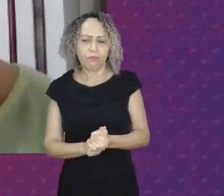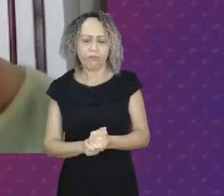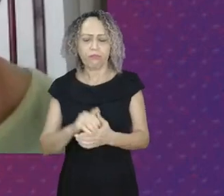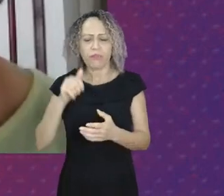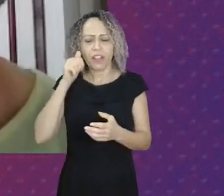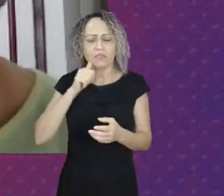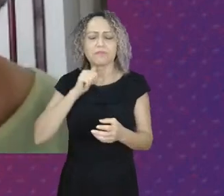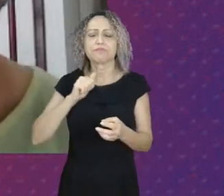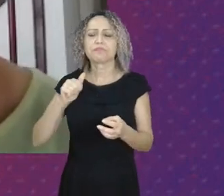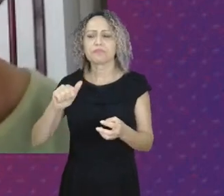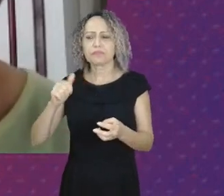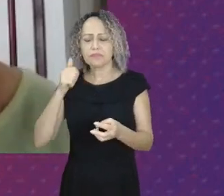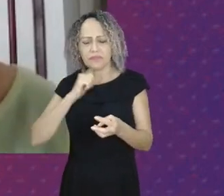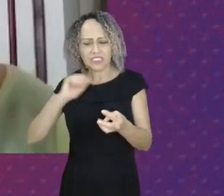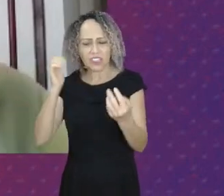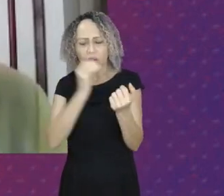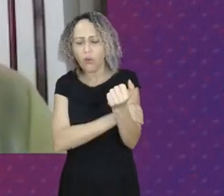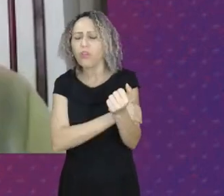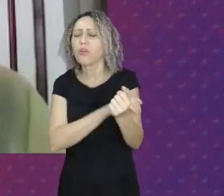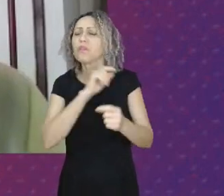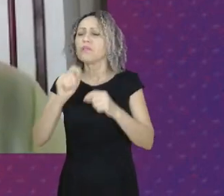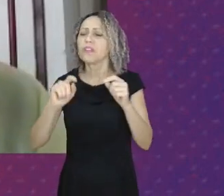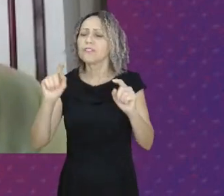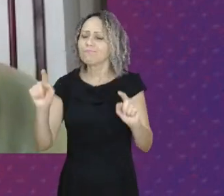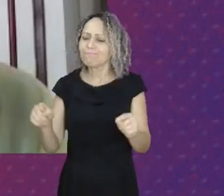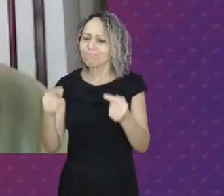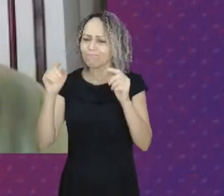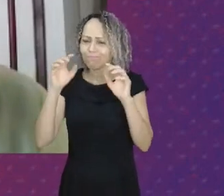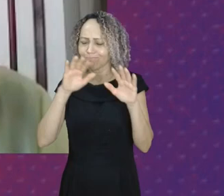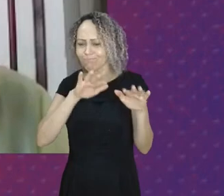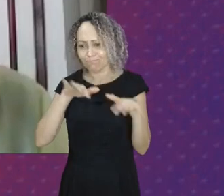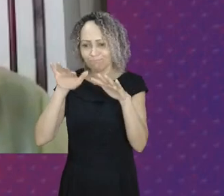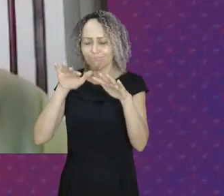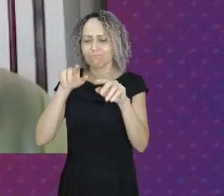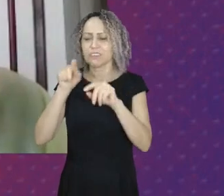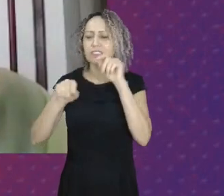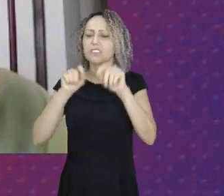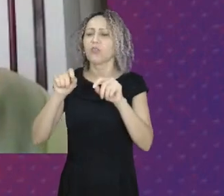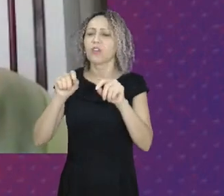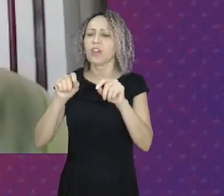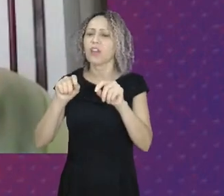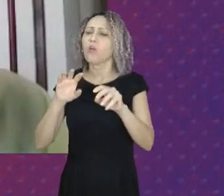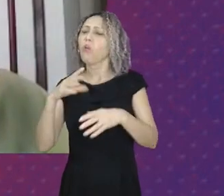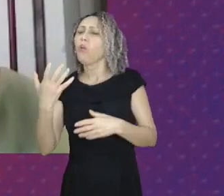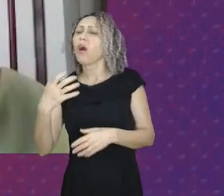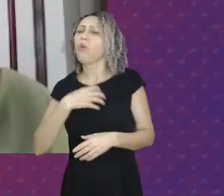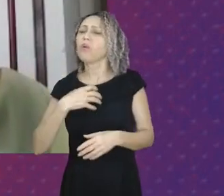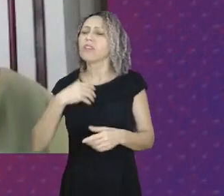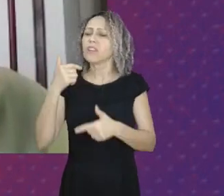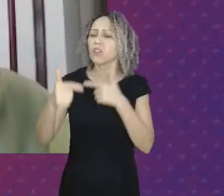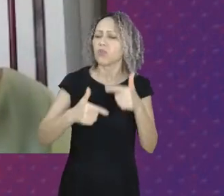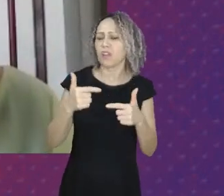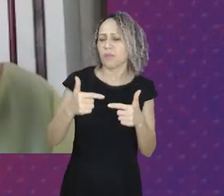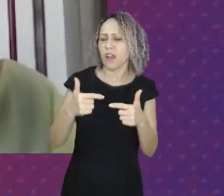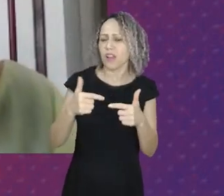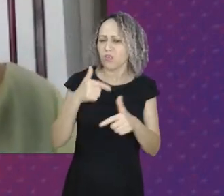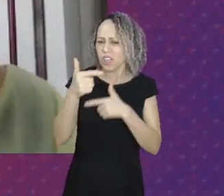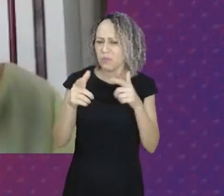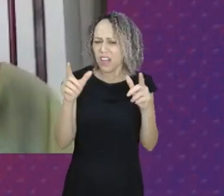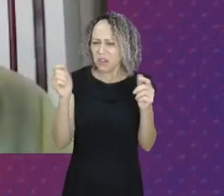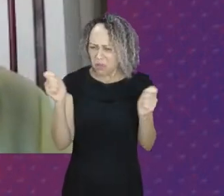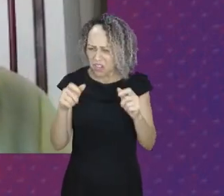questões, chamando atenção também para a ampliação do sentido do trabalho. O trabalho não pode ser reduzido ao